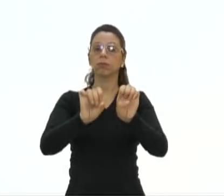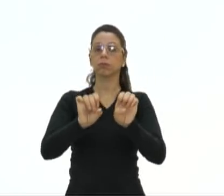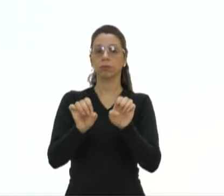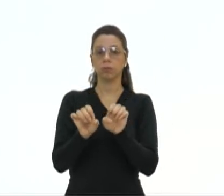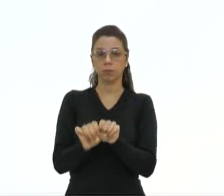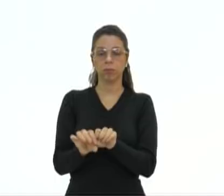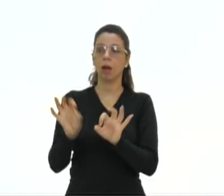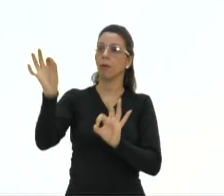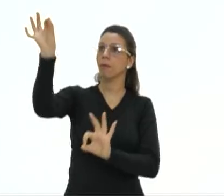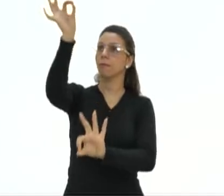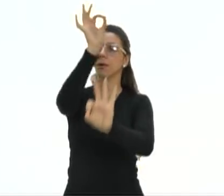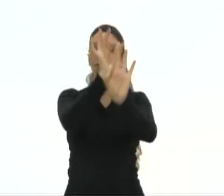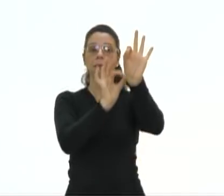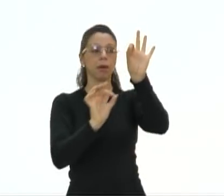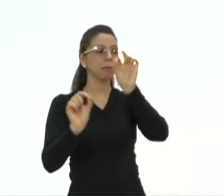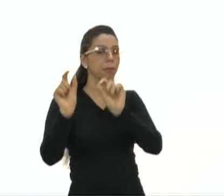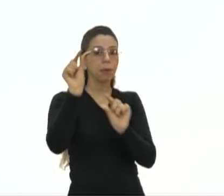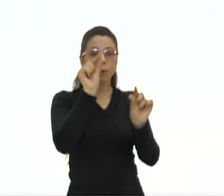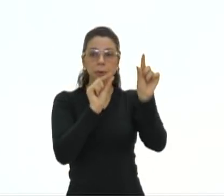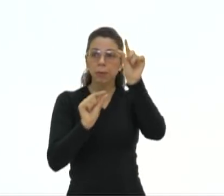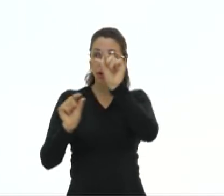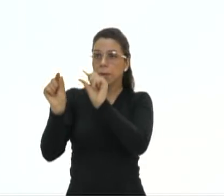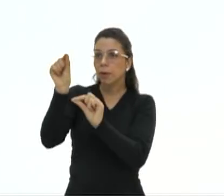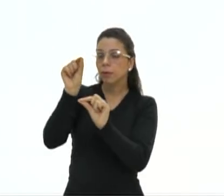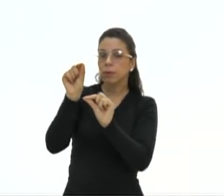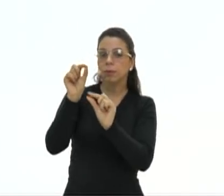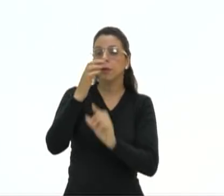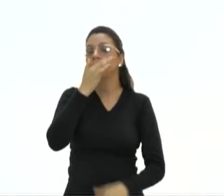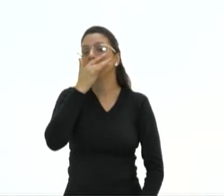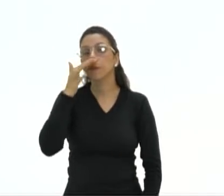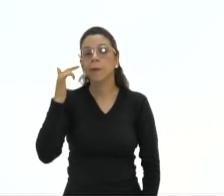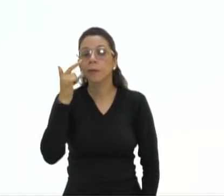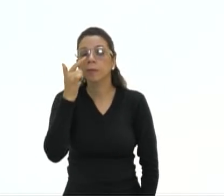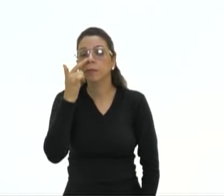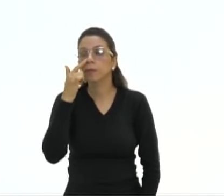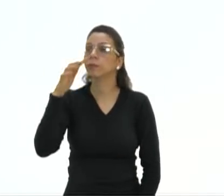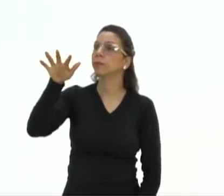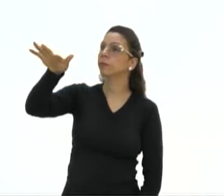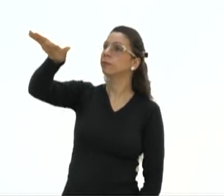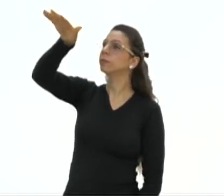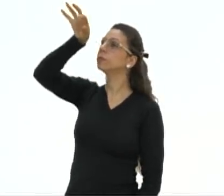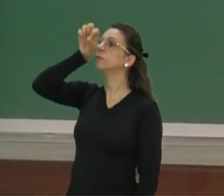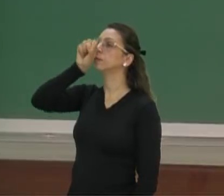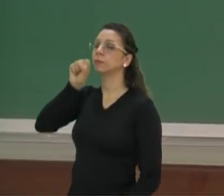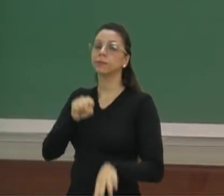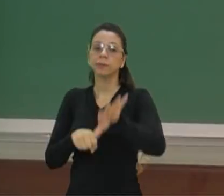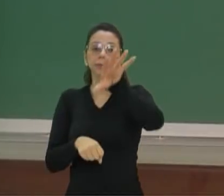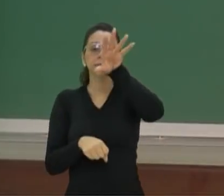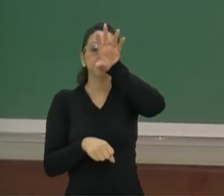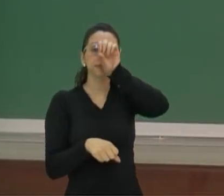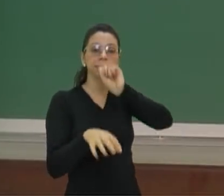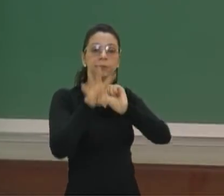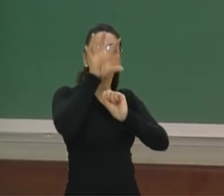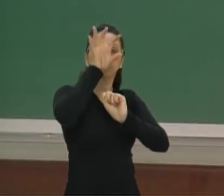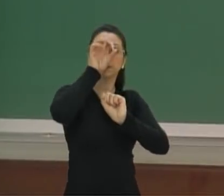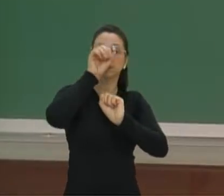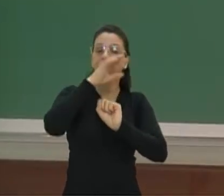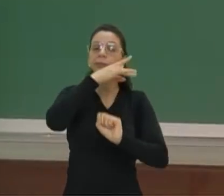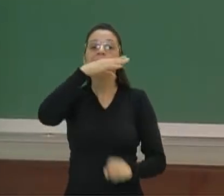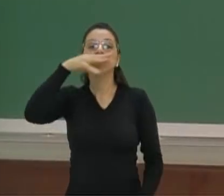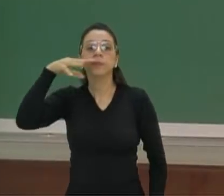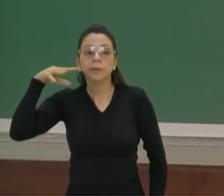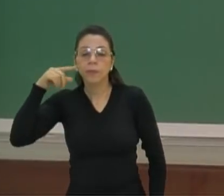essas partículas ficam no ar. E o nosso nariz vai capturar essas